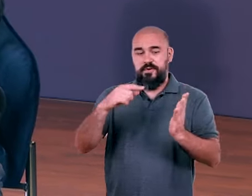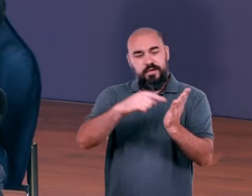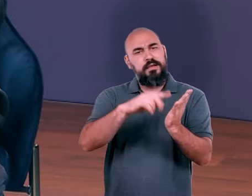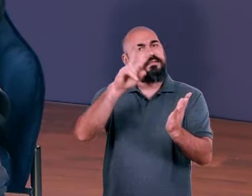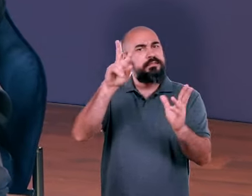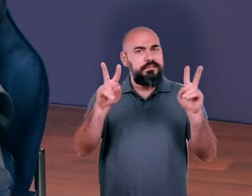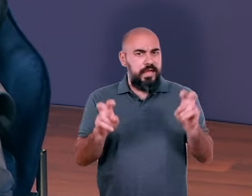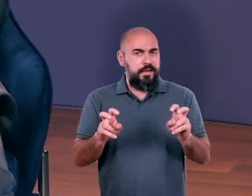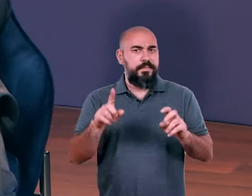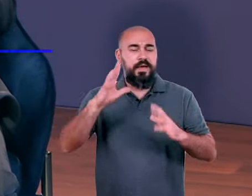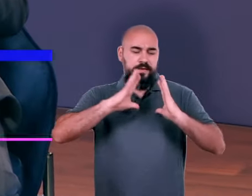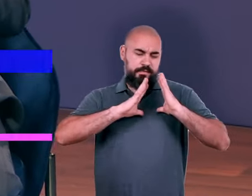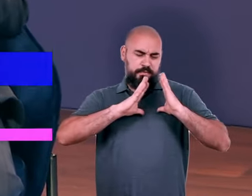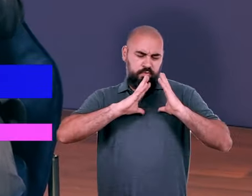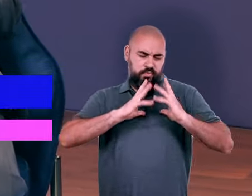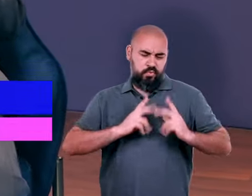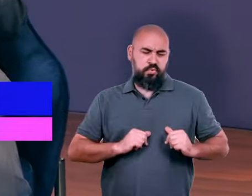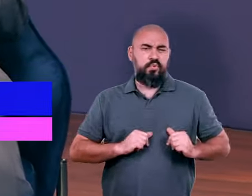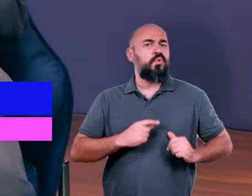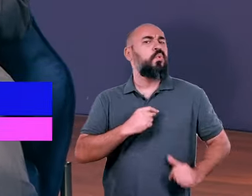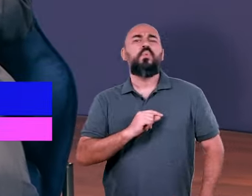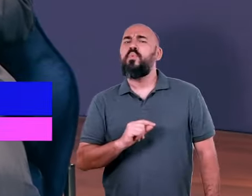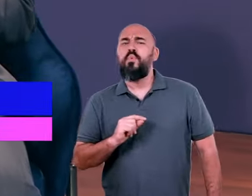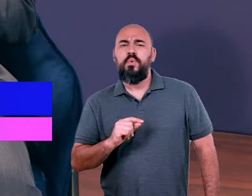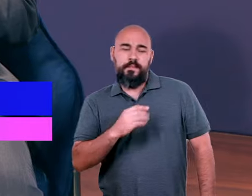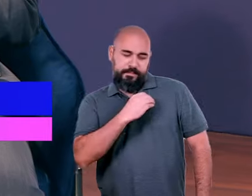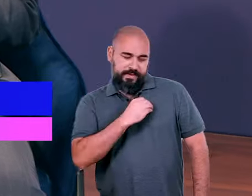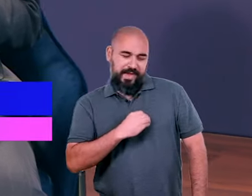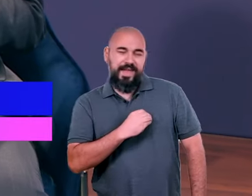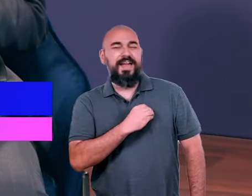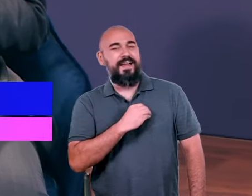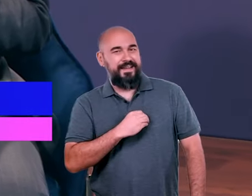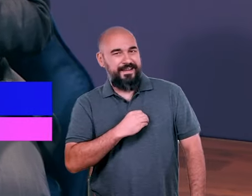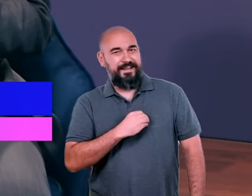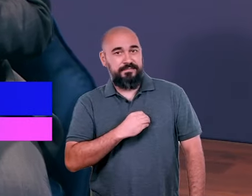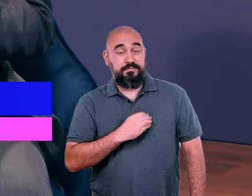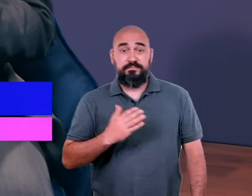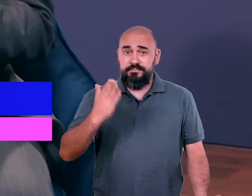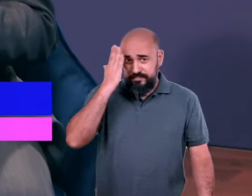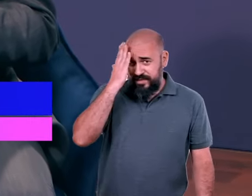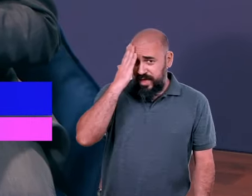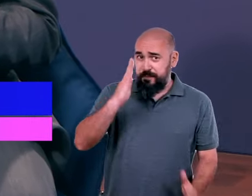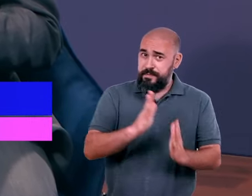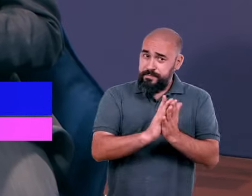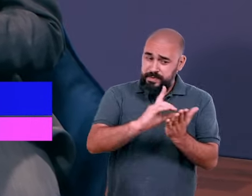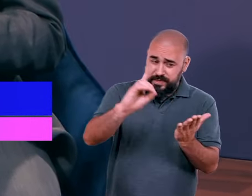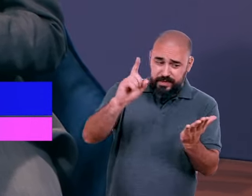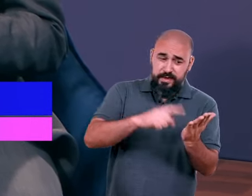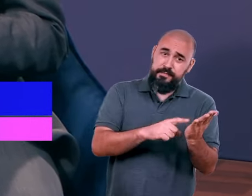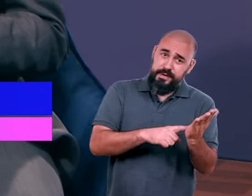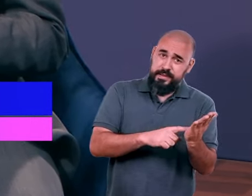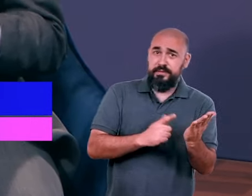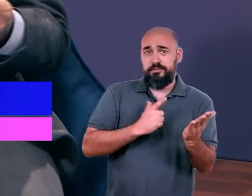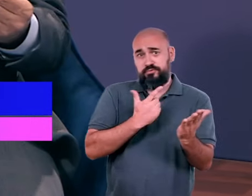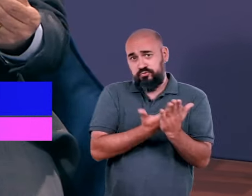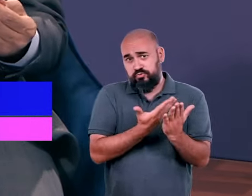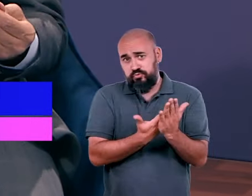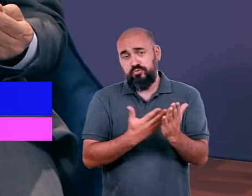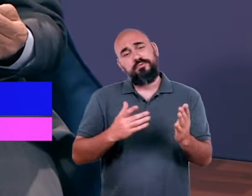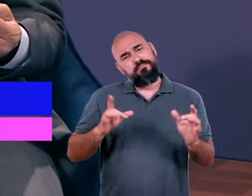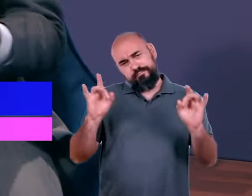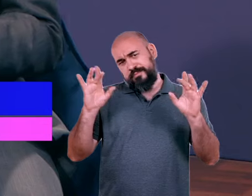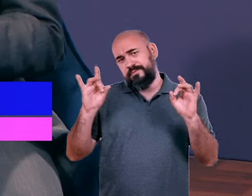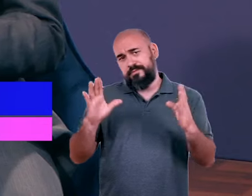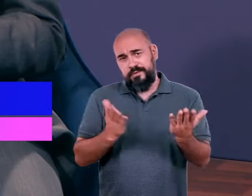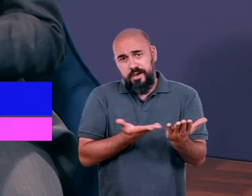A Cura do Pecado. Bom, é especial porque trata da Palavra de Deus, é especial porque você vai compreender grandes